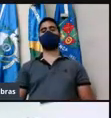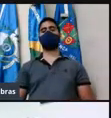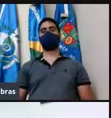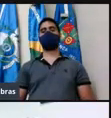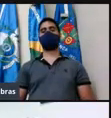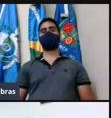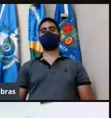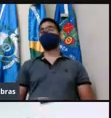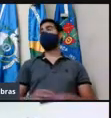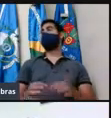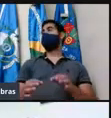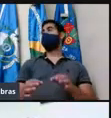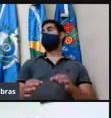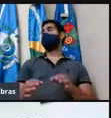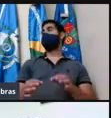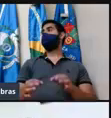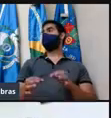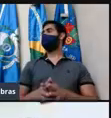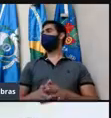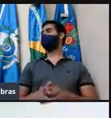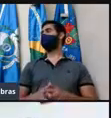O projeto